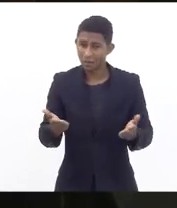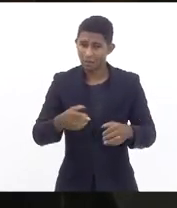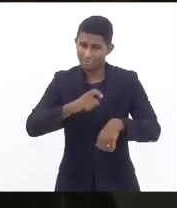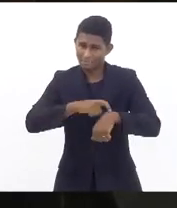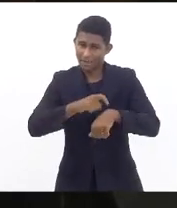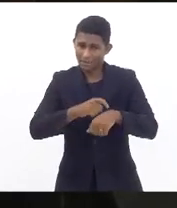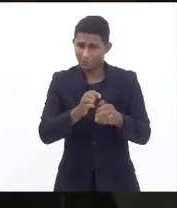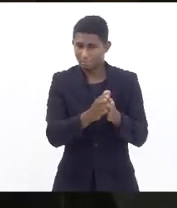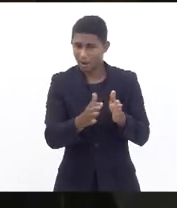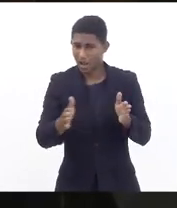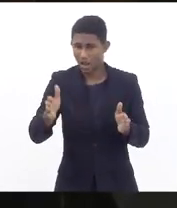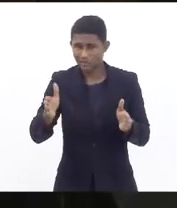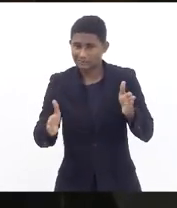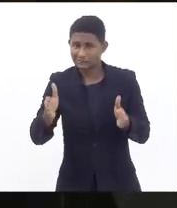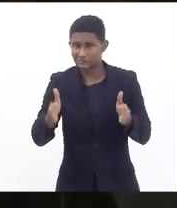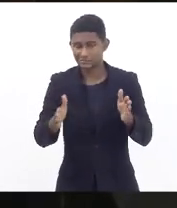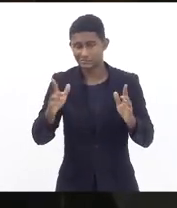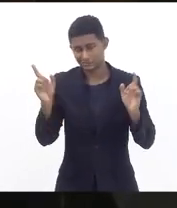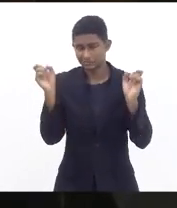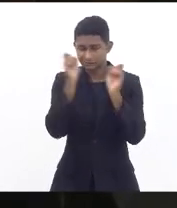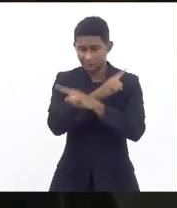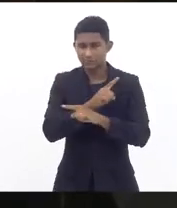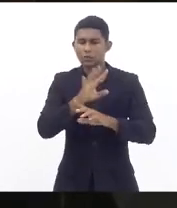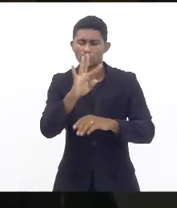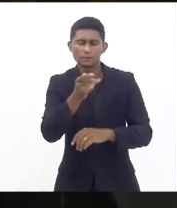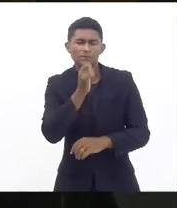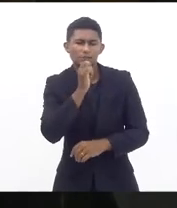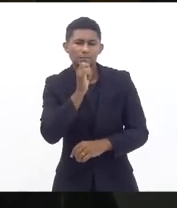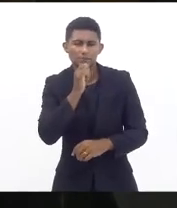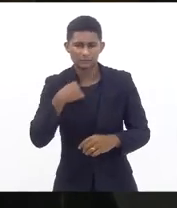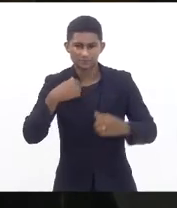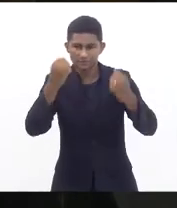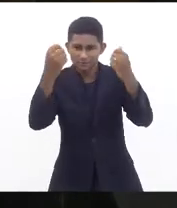absolutamente fértil. Quero dar um exemplo, deputado Chico Bolhões.